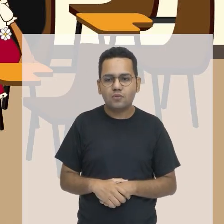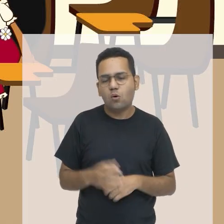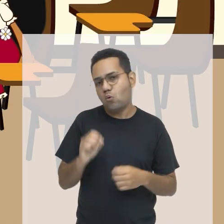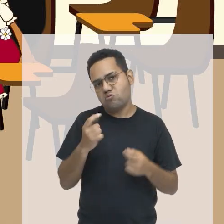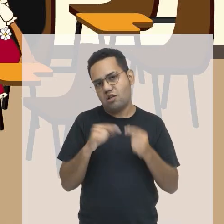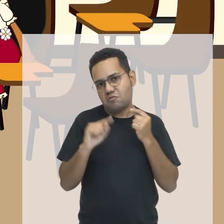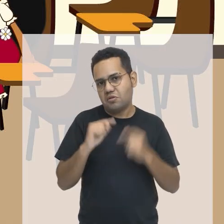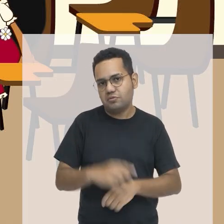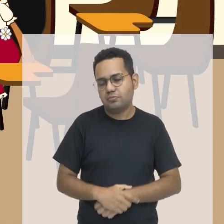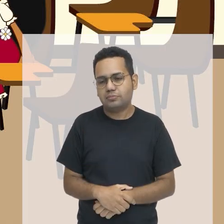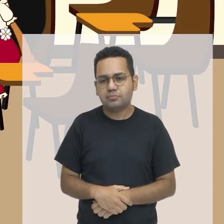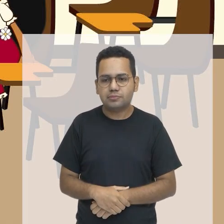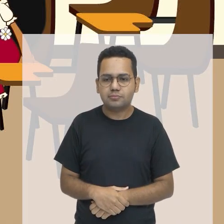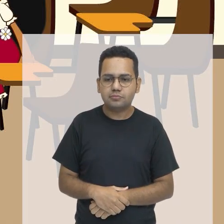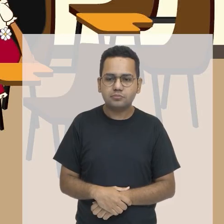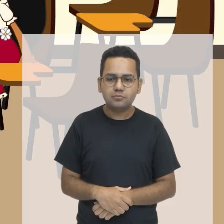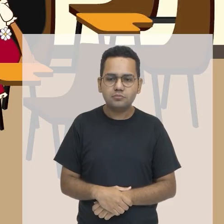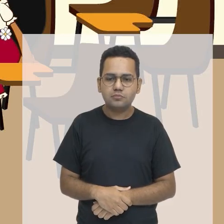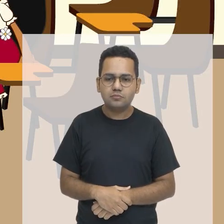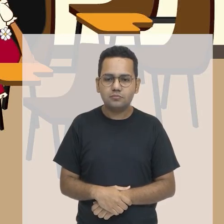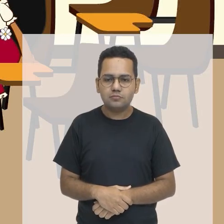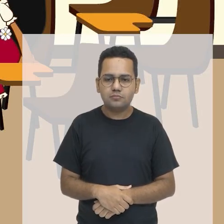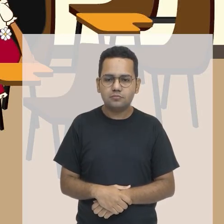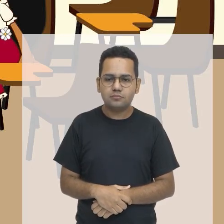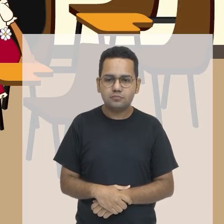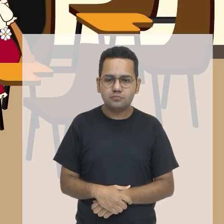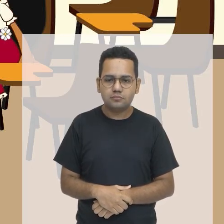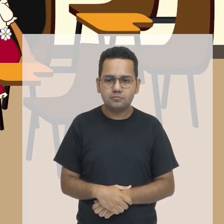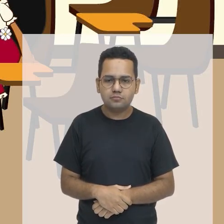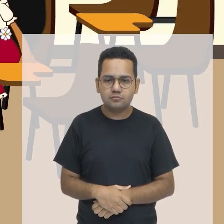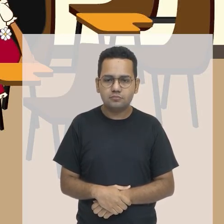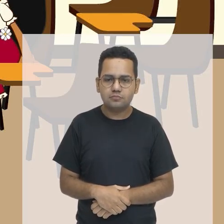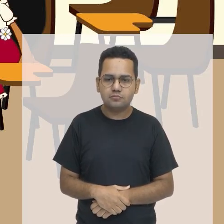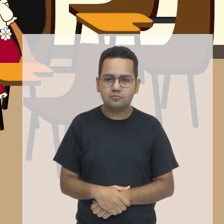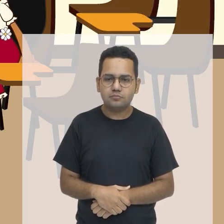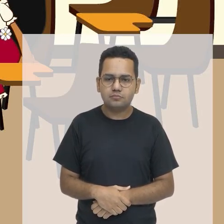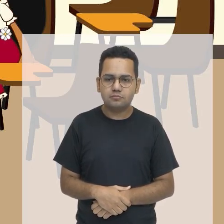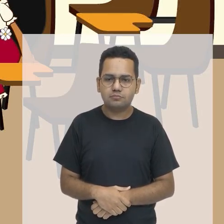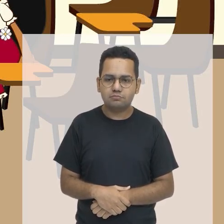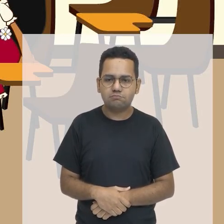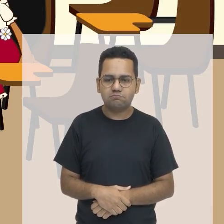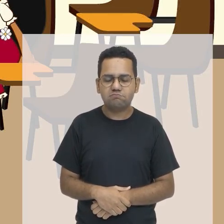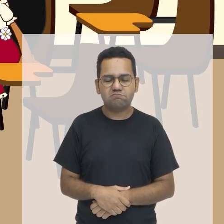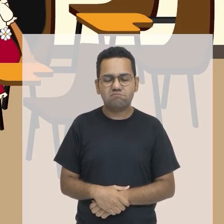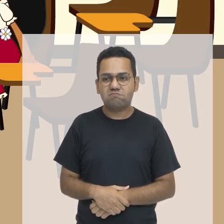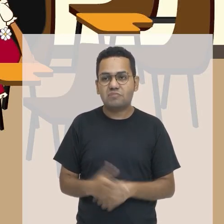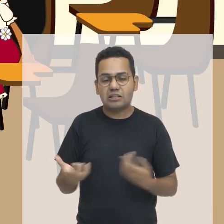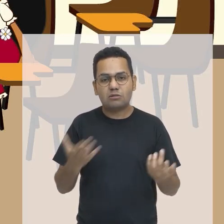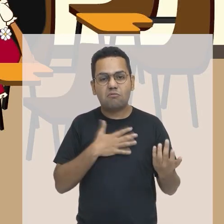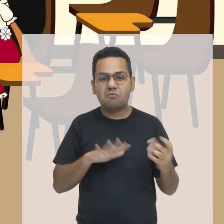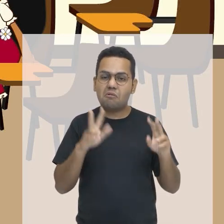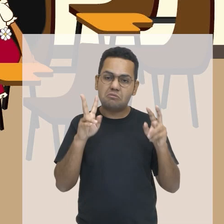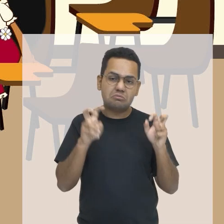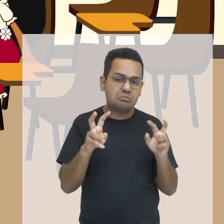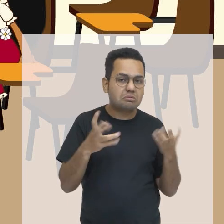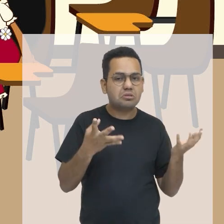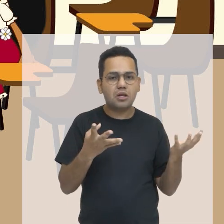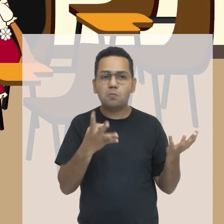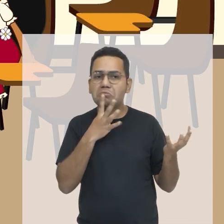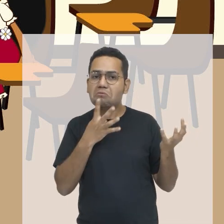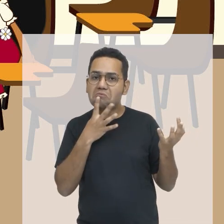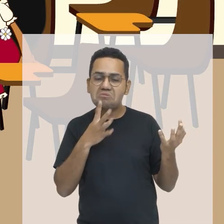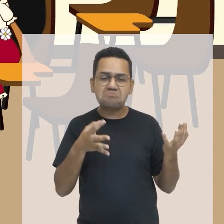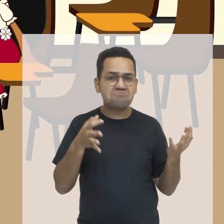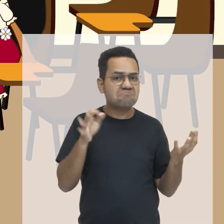ser também indicar disengaged, quer dizer, ele não está a fim de ouvir, ele não está conectado, não está